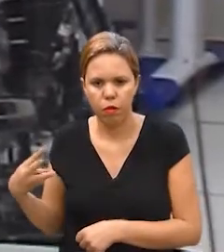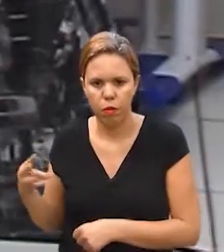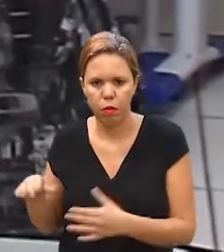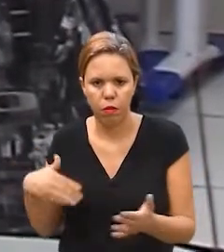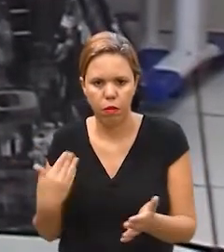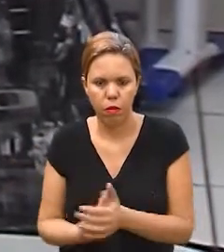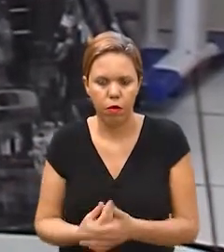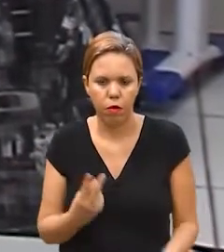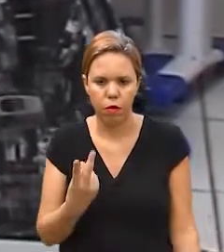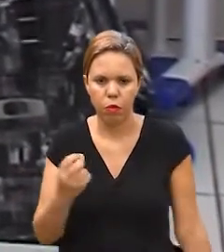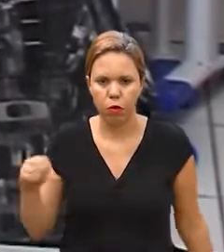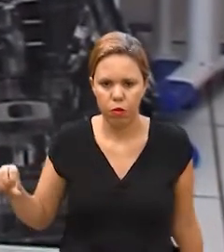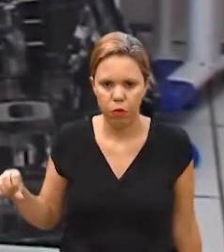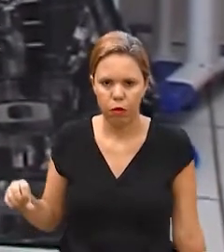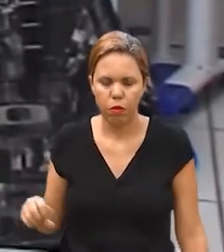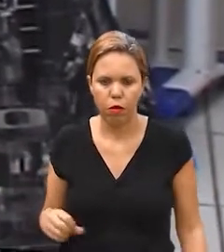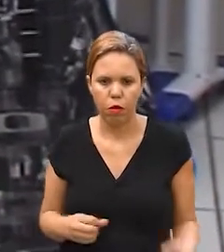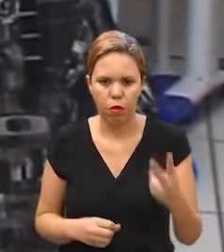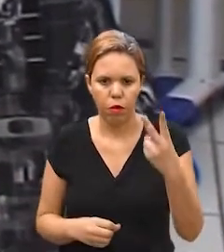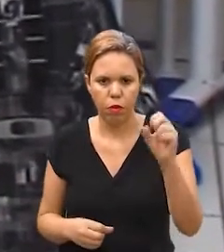a 2019 foram